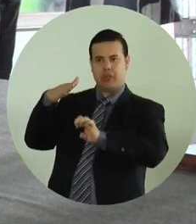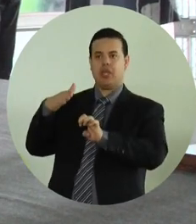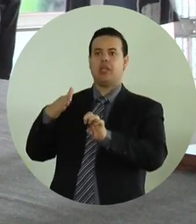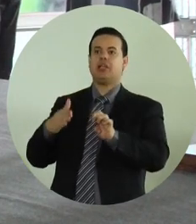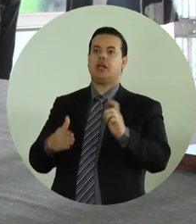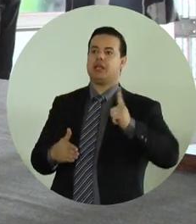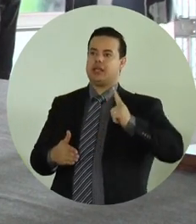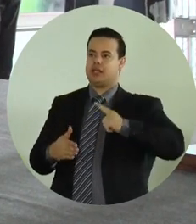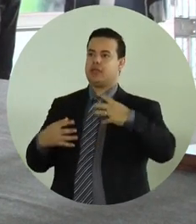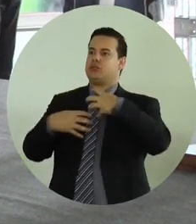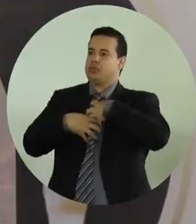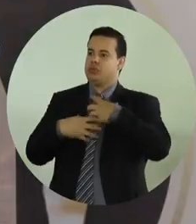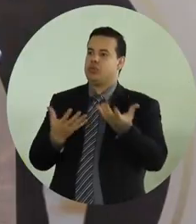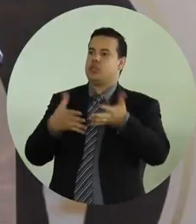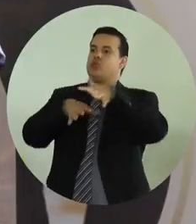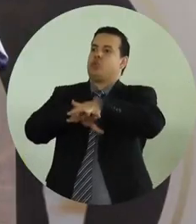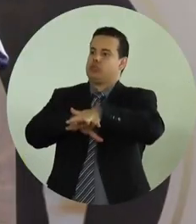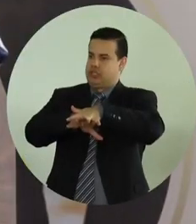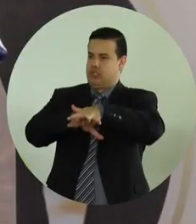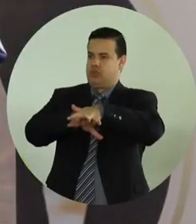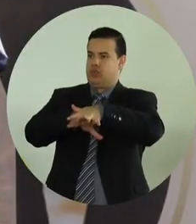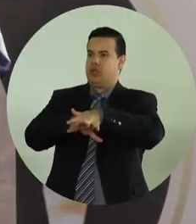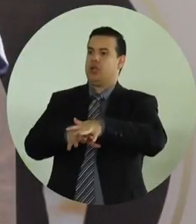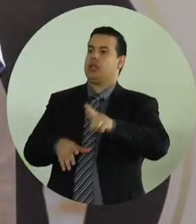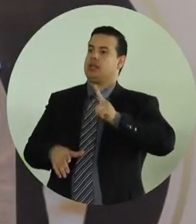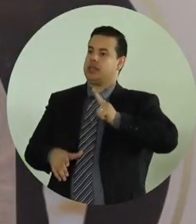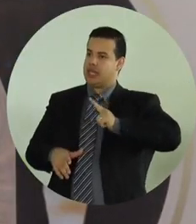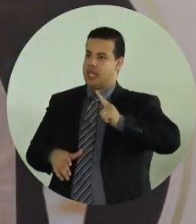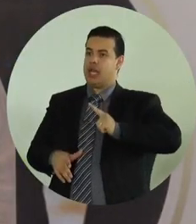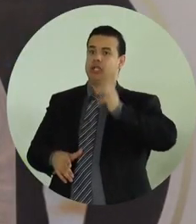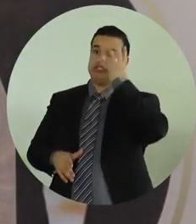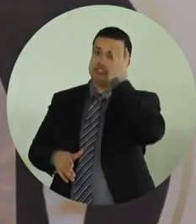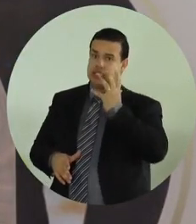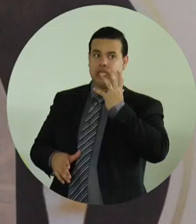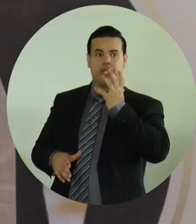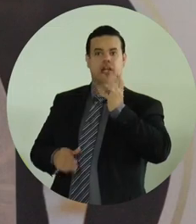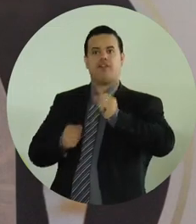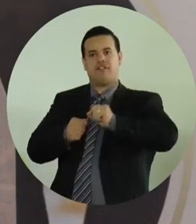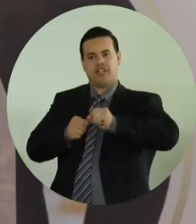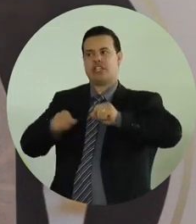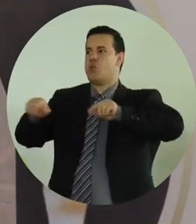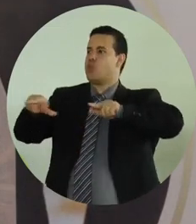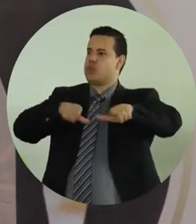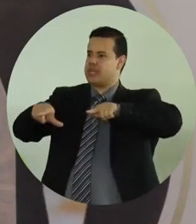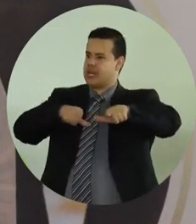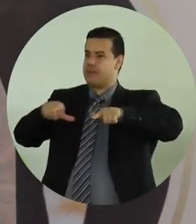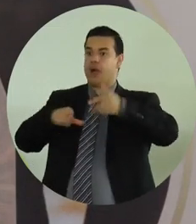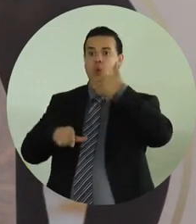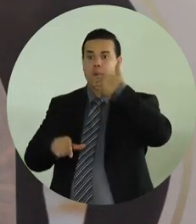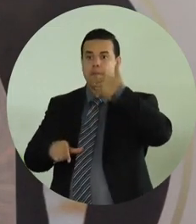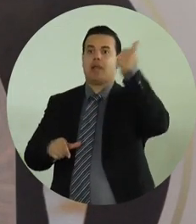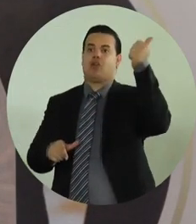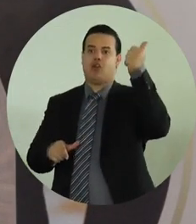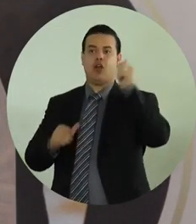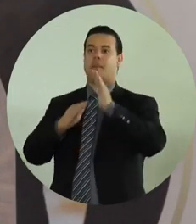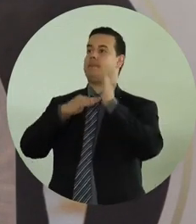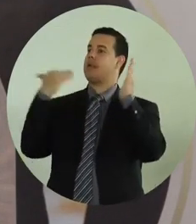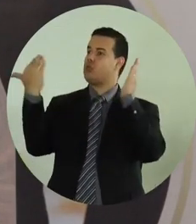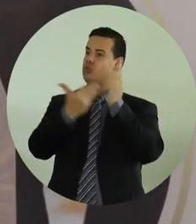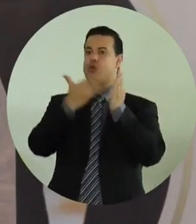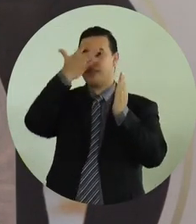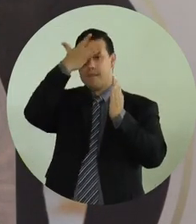com esse espírito de inclusão, com essa seriedade de fazer do mercado de trabalho um lugar melhor para todos